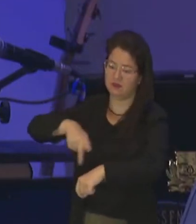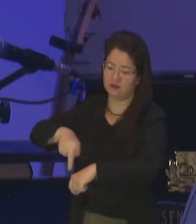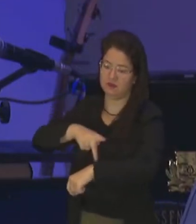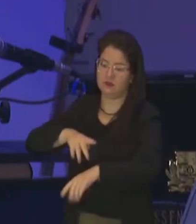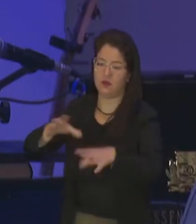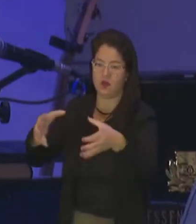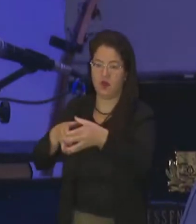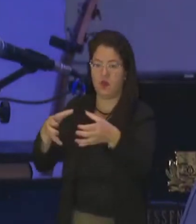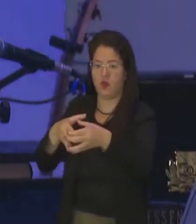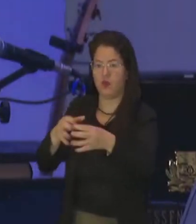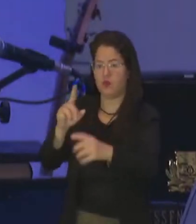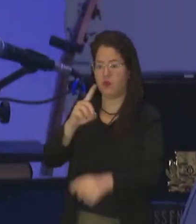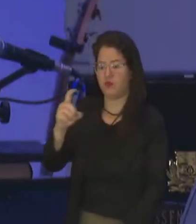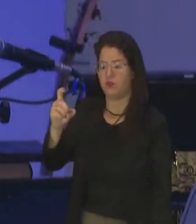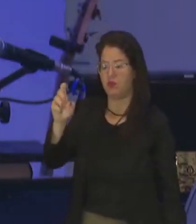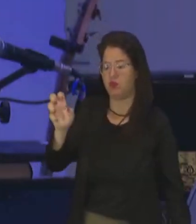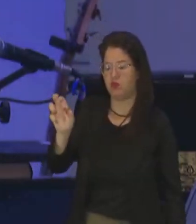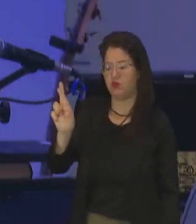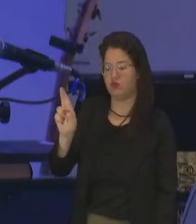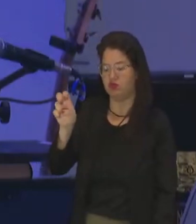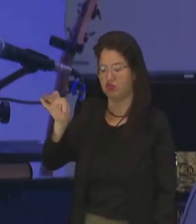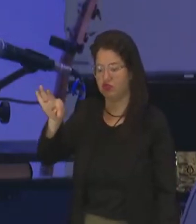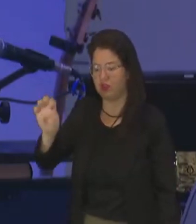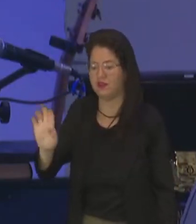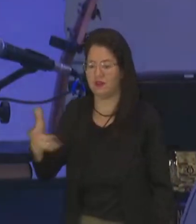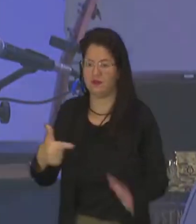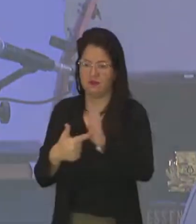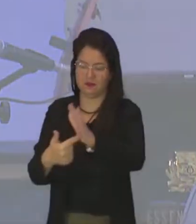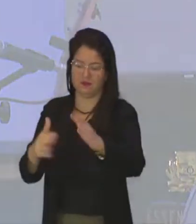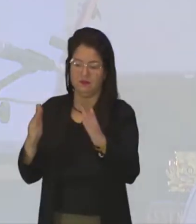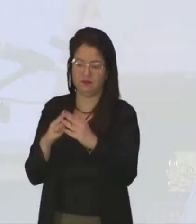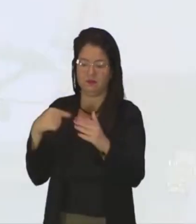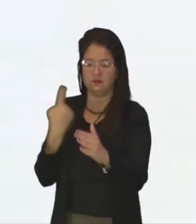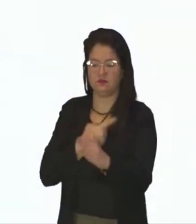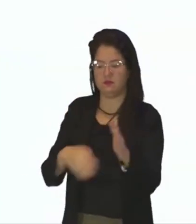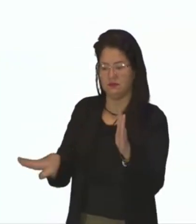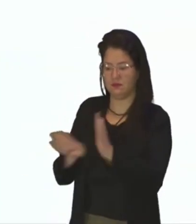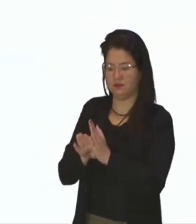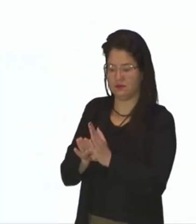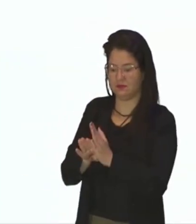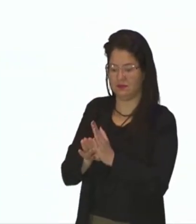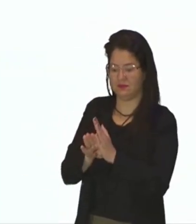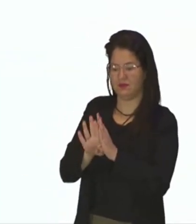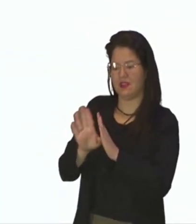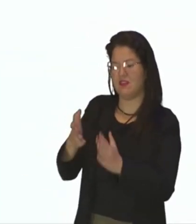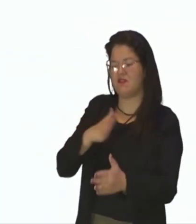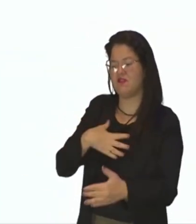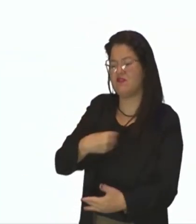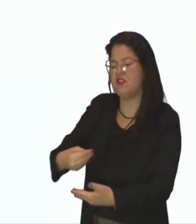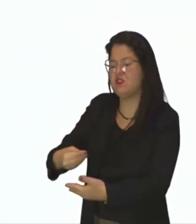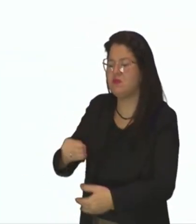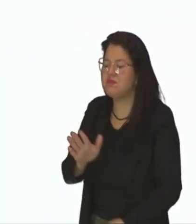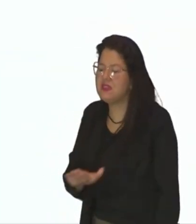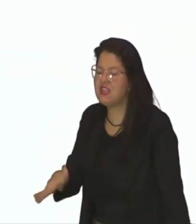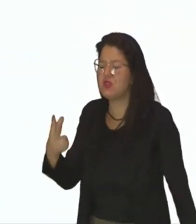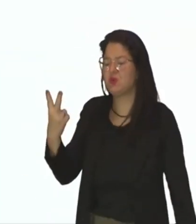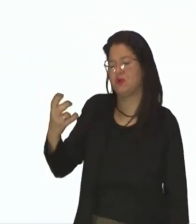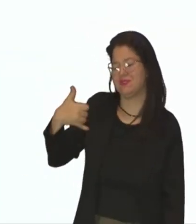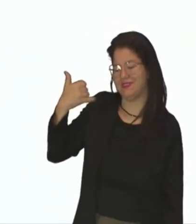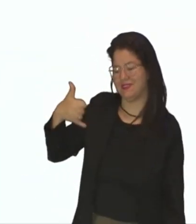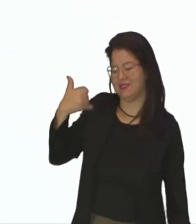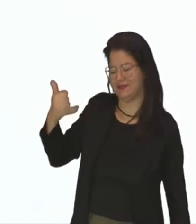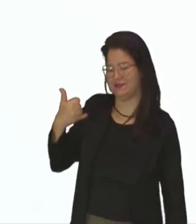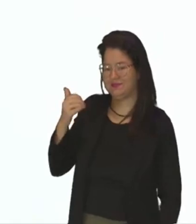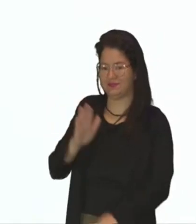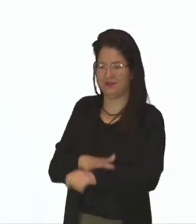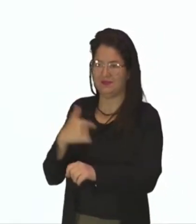povo xerente, bom, aí está a nossa casa, né? Quando nós chegamos, olha só, o Davi e a Elisa eram bem pequenininhos, né? A Elisa tinha 2 anos, quando